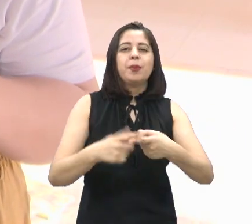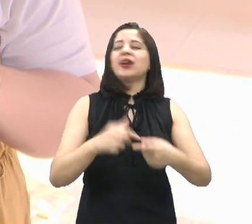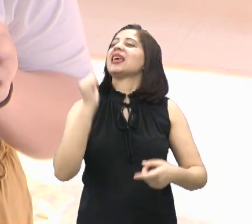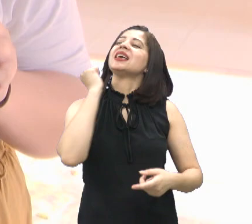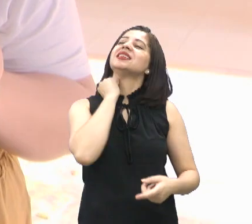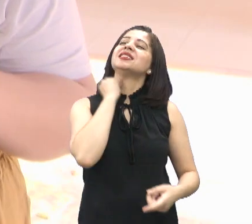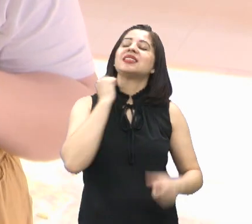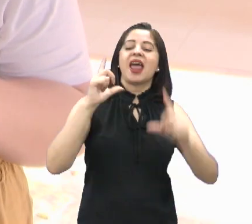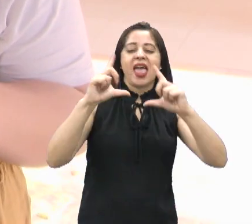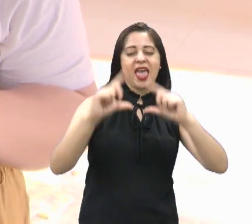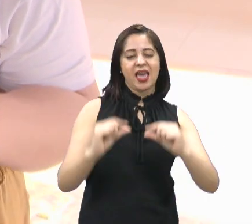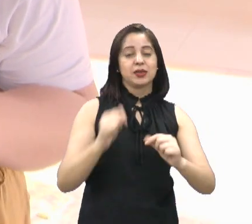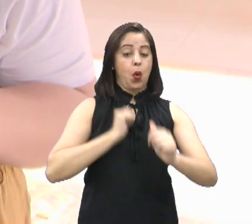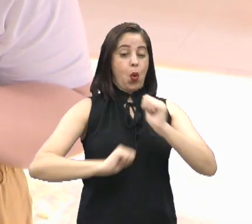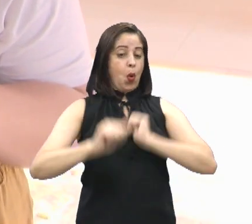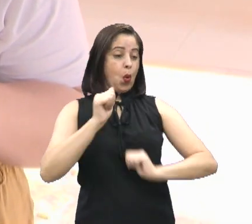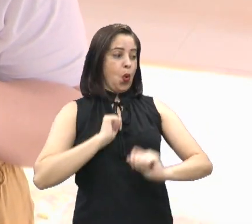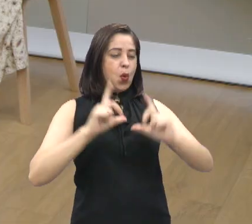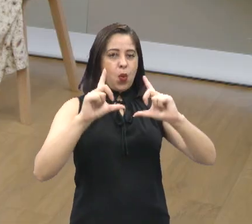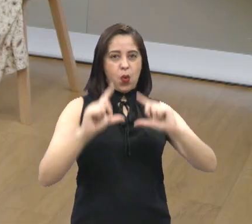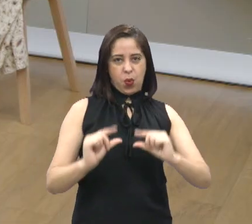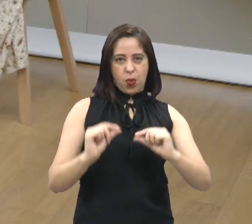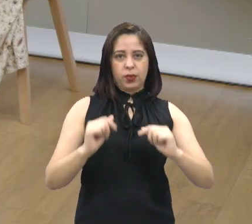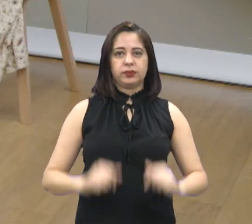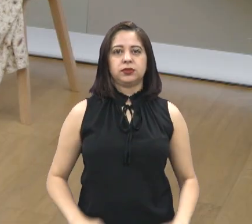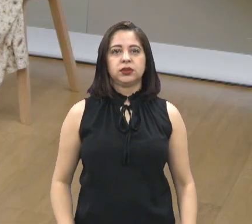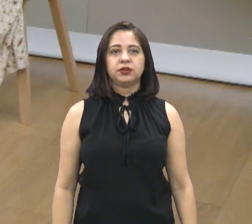ansiedade. E é isso, Gi. Volto com você aí no estúdio.